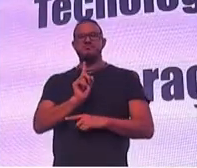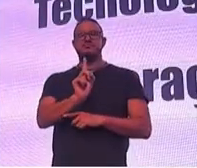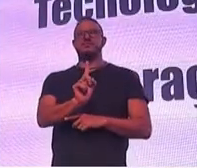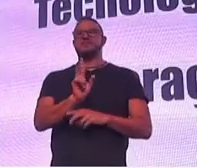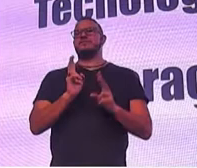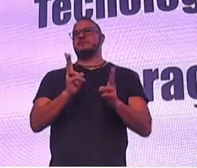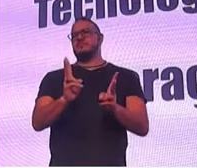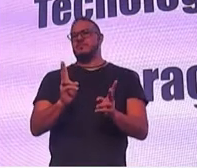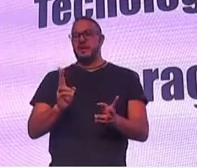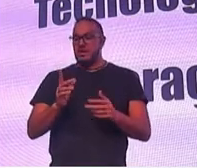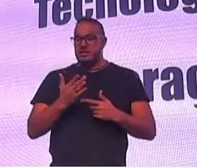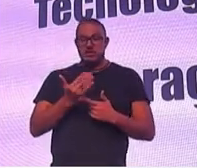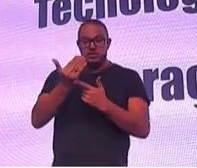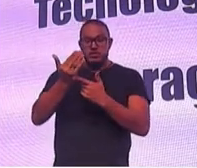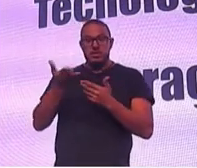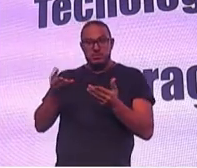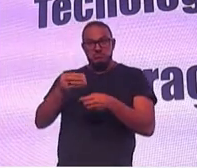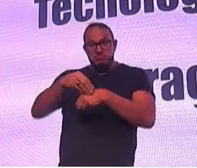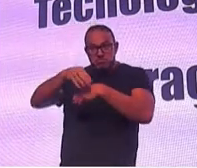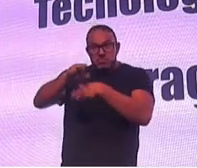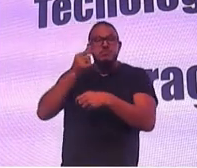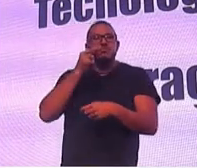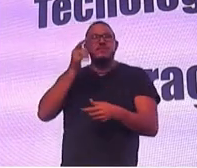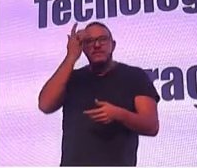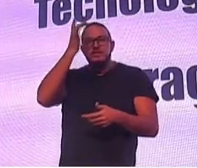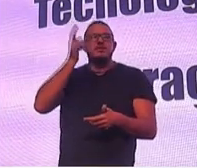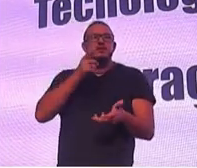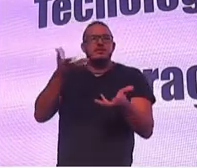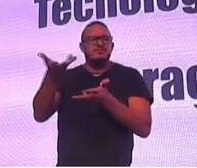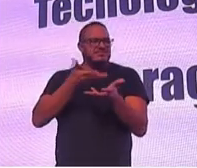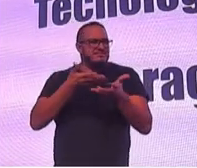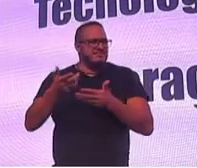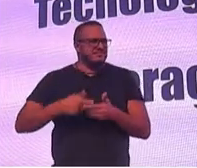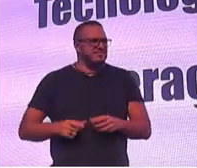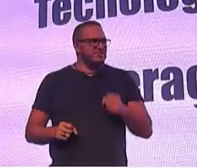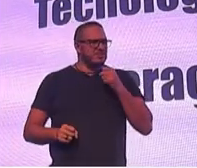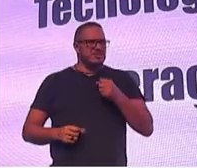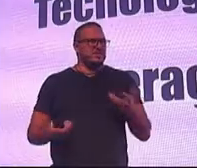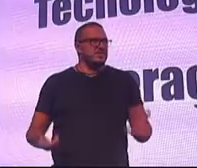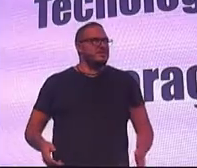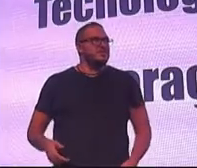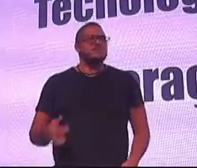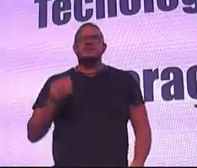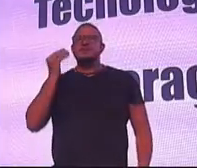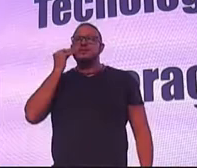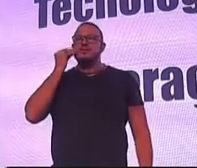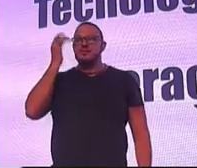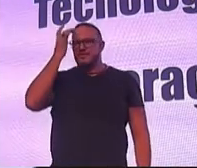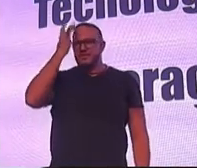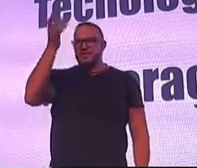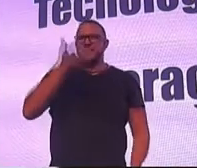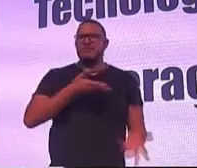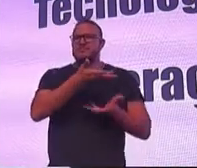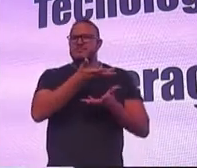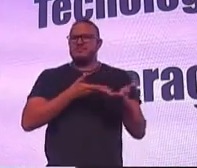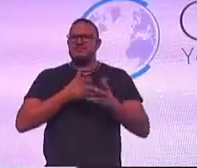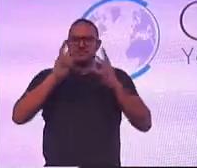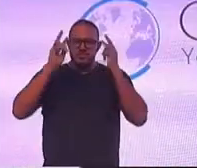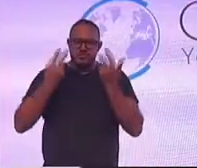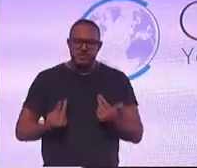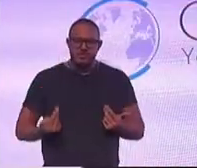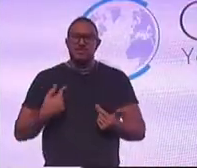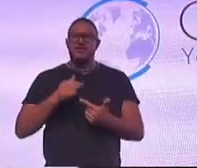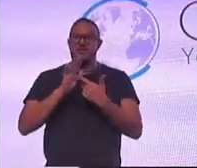A tecnologia está aqui para facilitar a interação humana. Não sei nem porque eu estou com... Para facilitar a interação humana. Vou